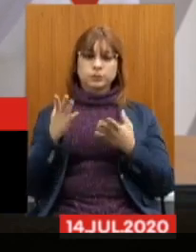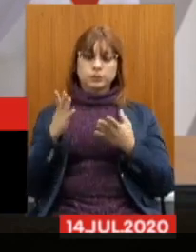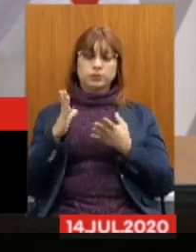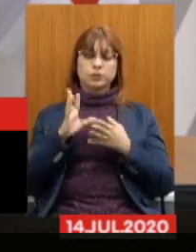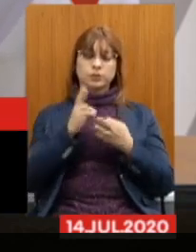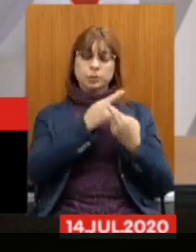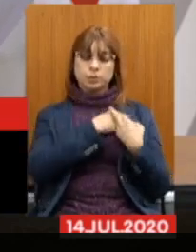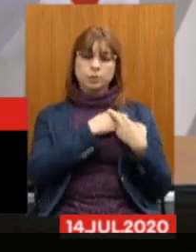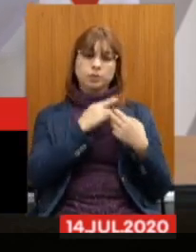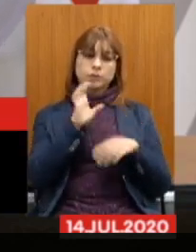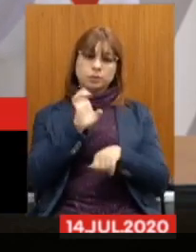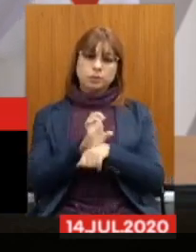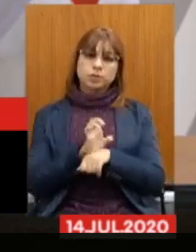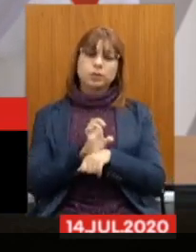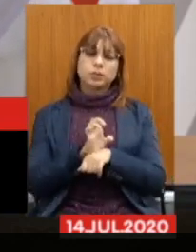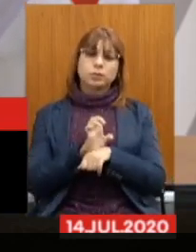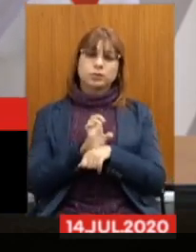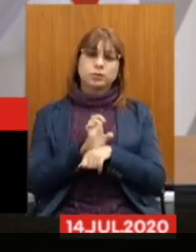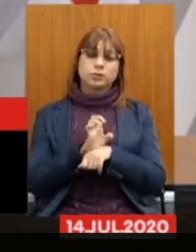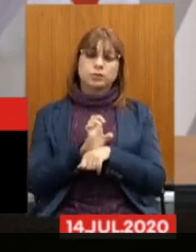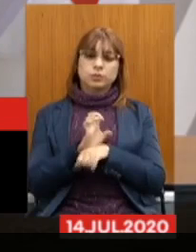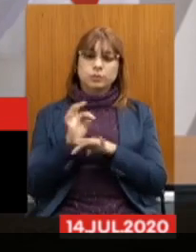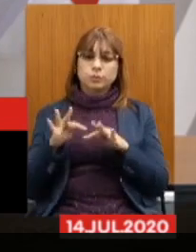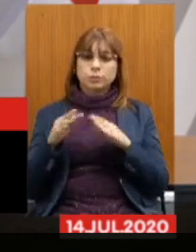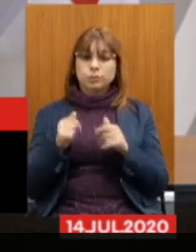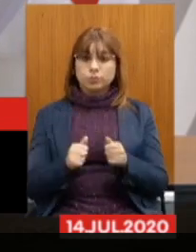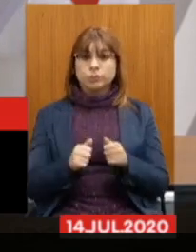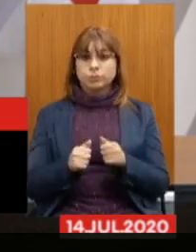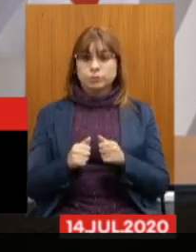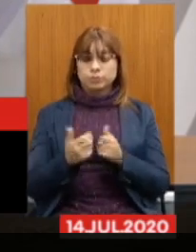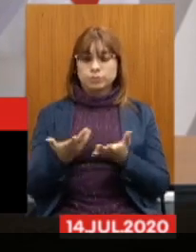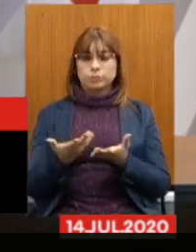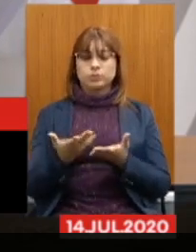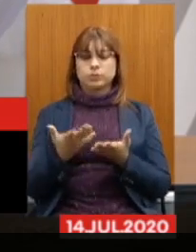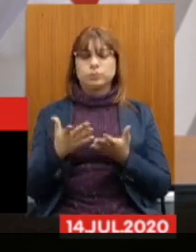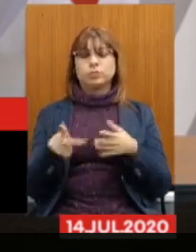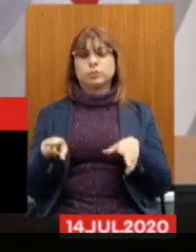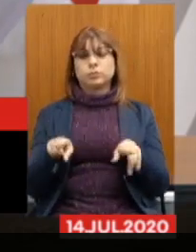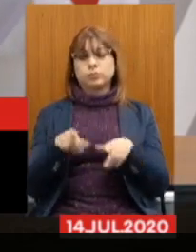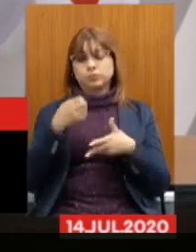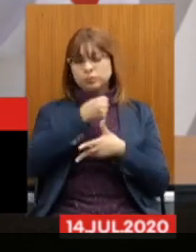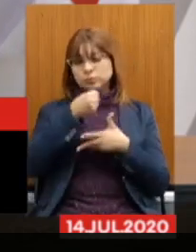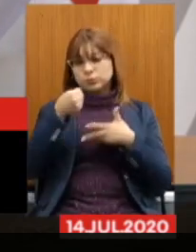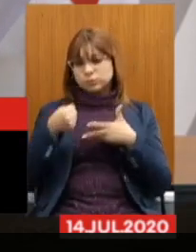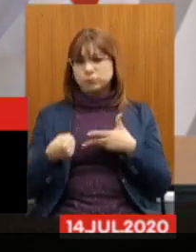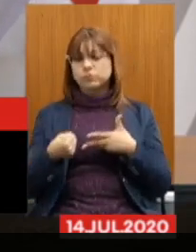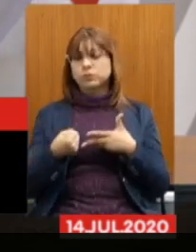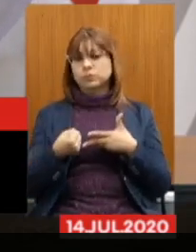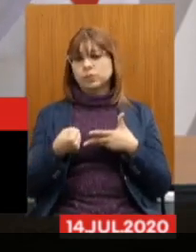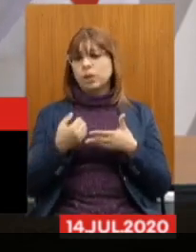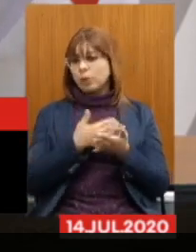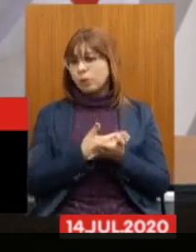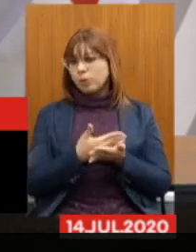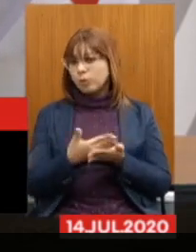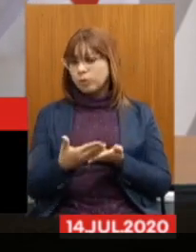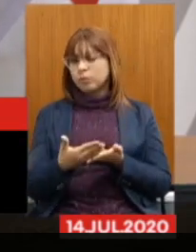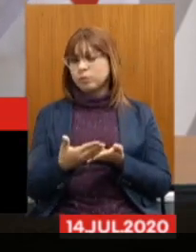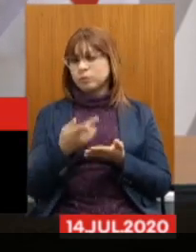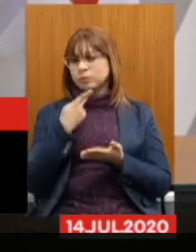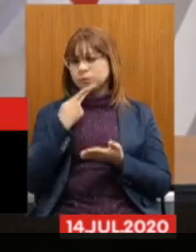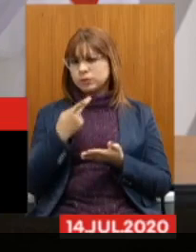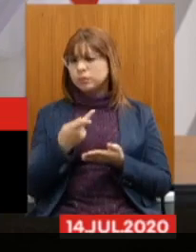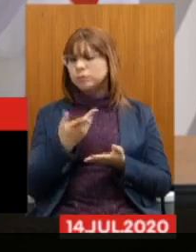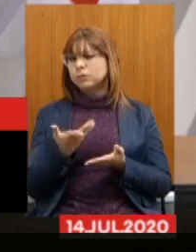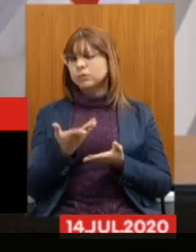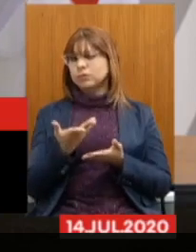servidores públicos, lotada em todas as camadas do Executivo, Legislativo e Judiciário, faz uma campanha difamatória dos serviços